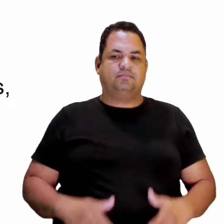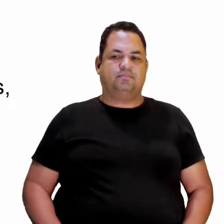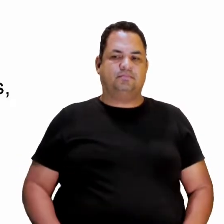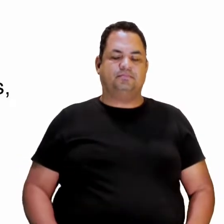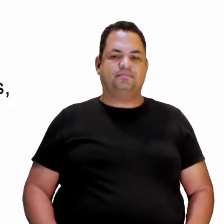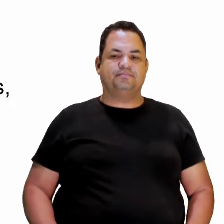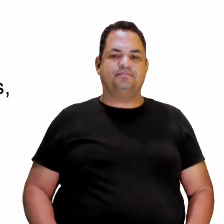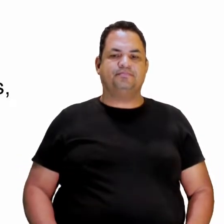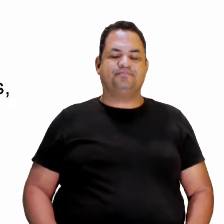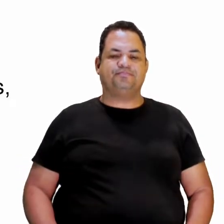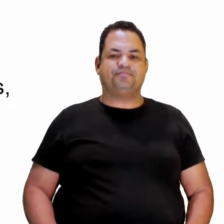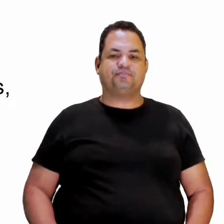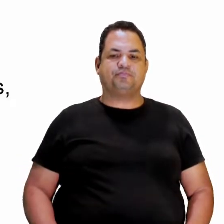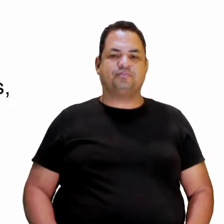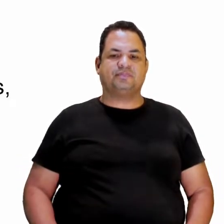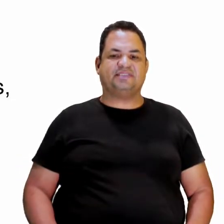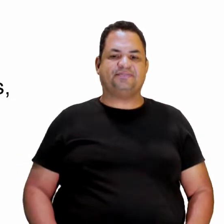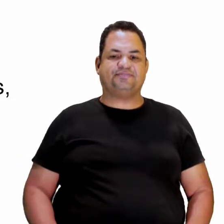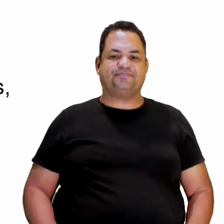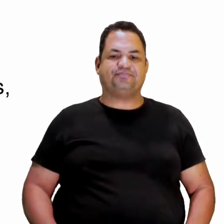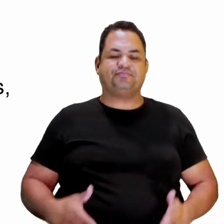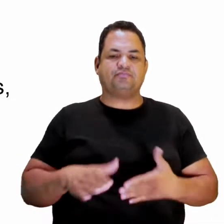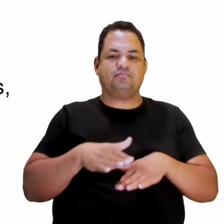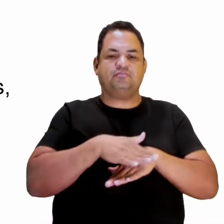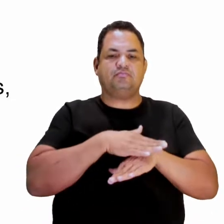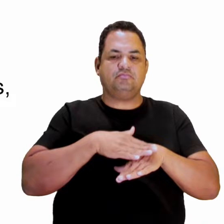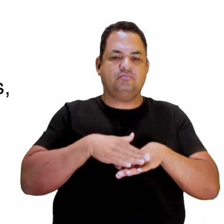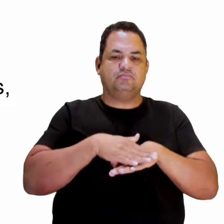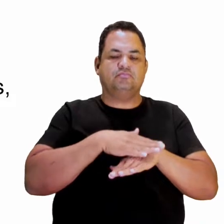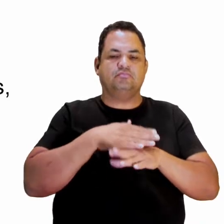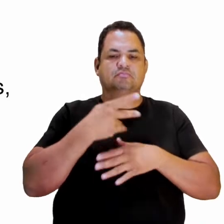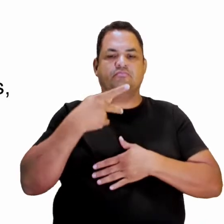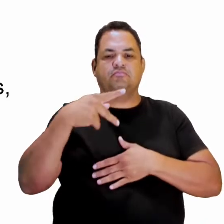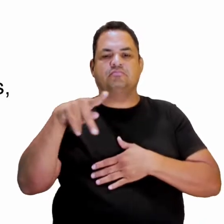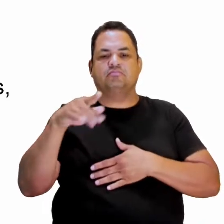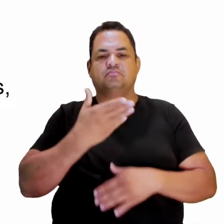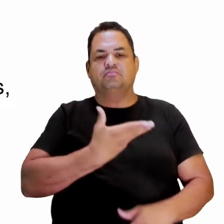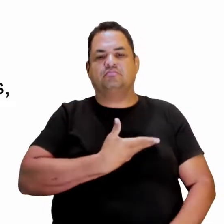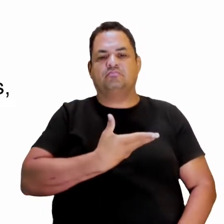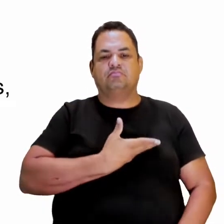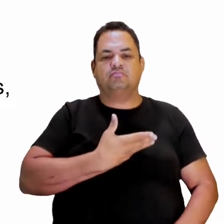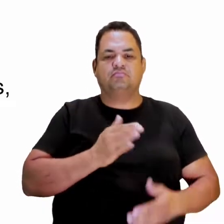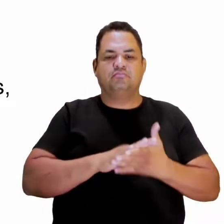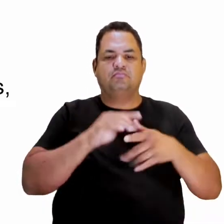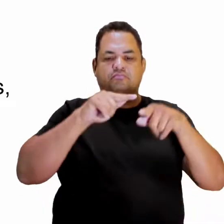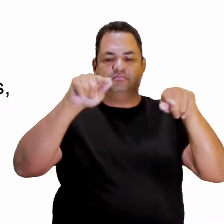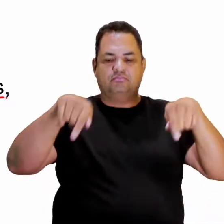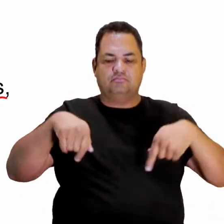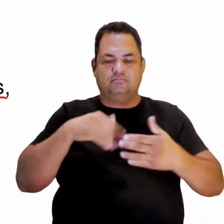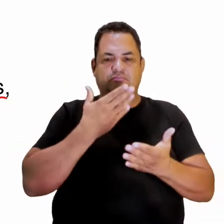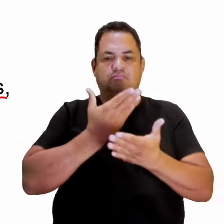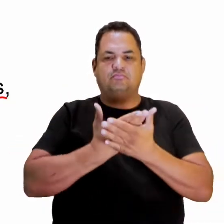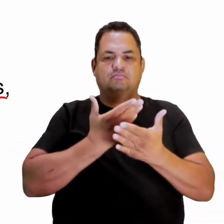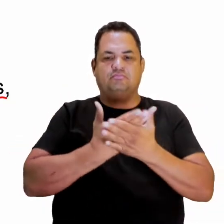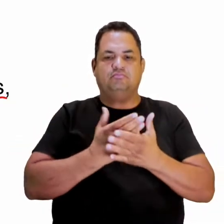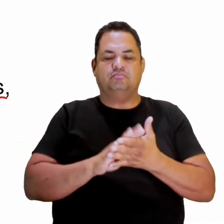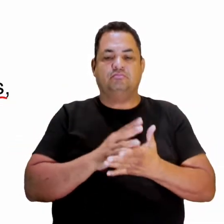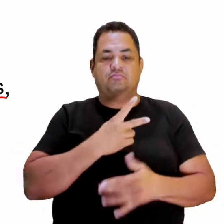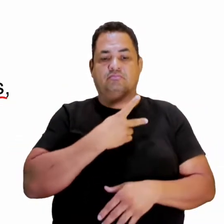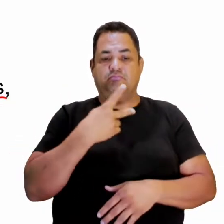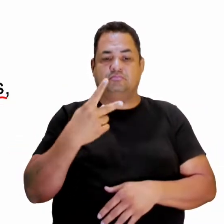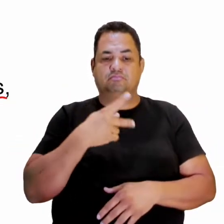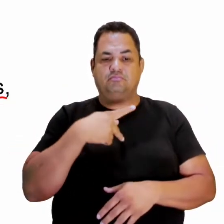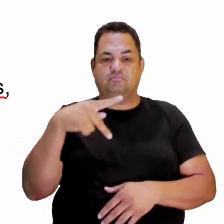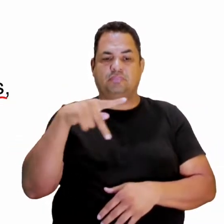Talk to one of your classmates, você vai conversar com um dos seus colegas de sala e em pares and